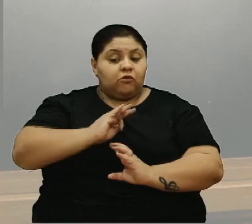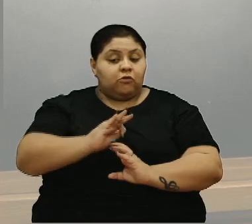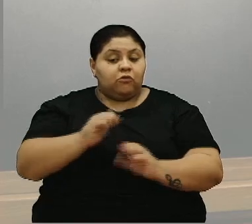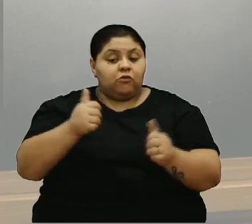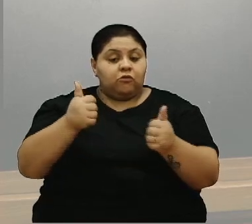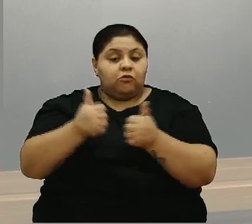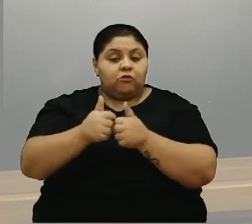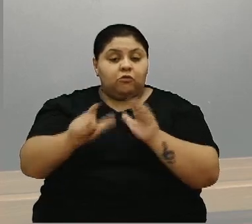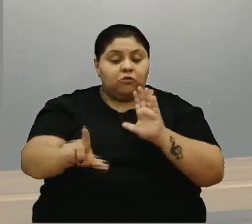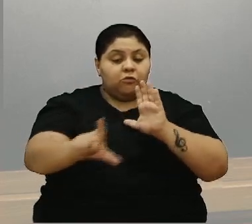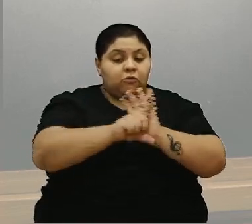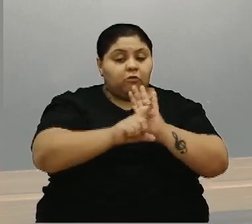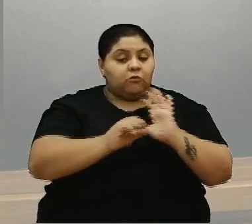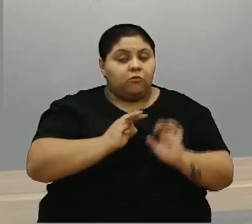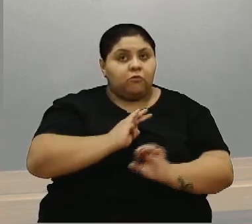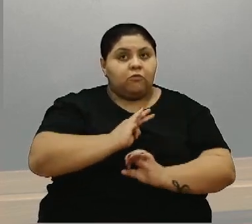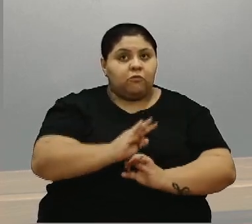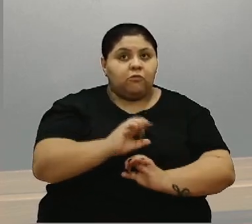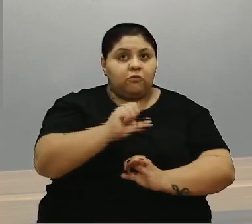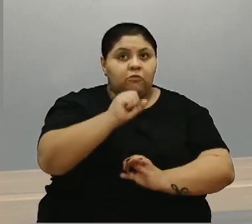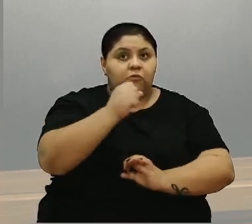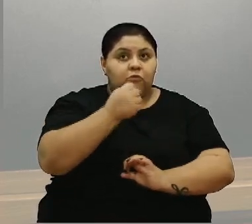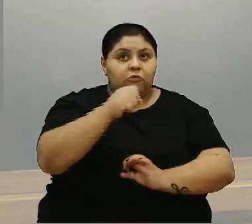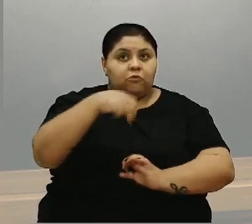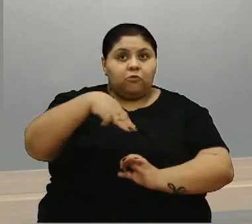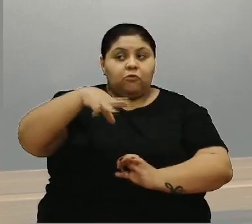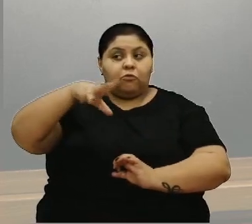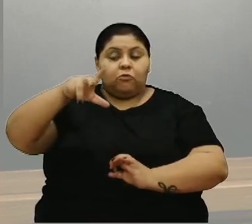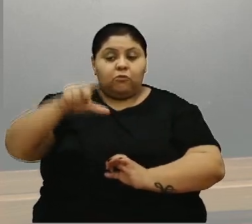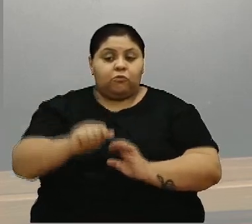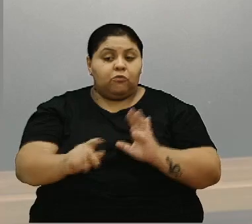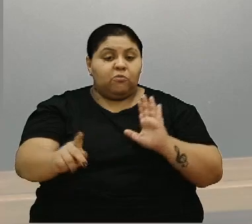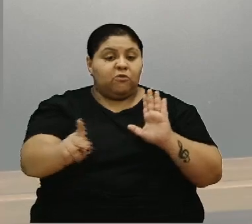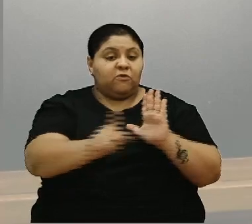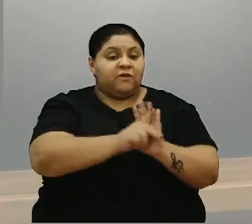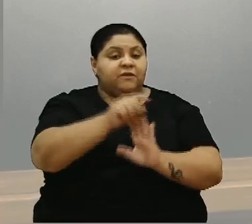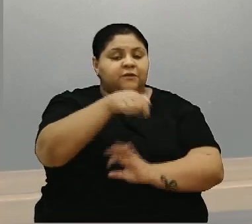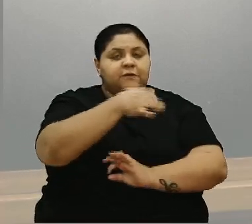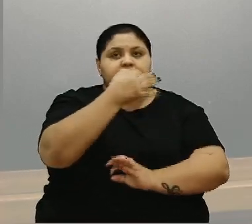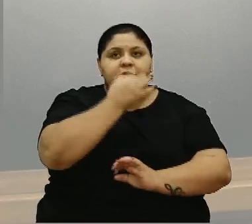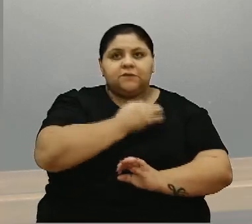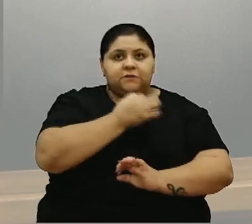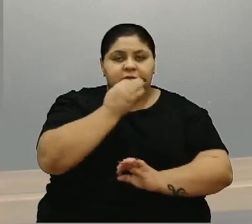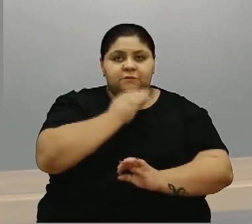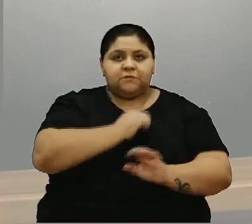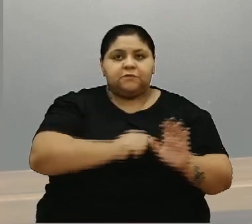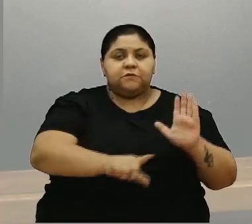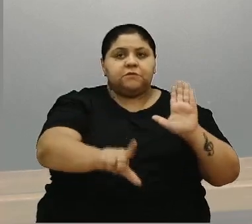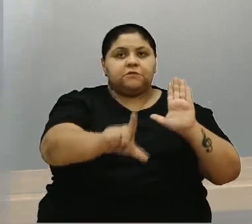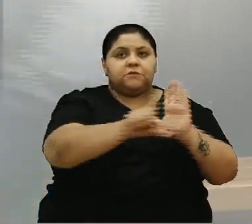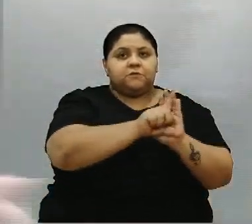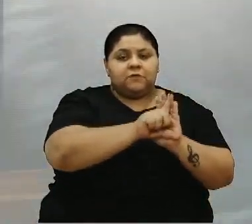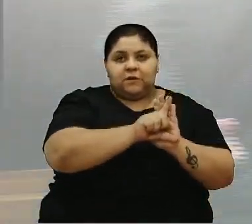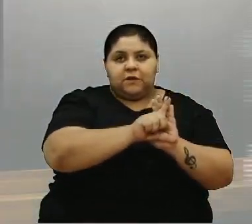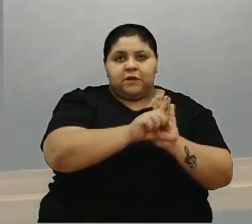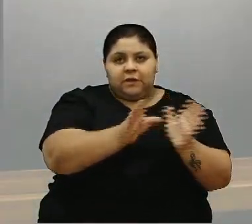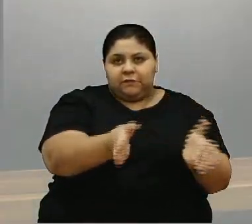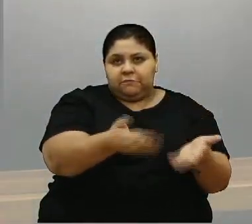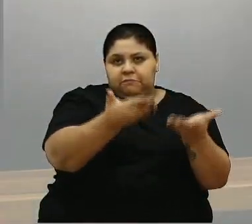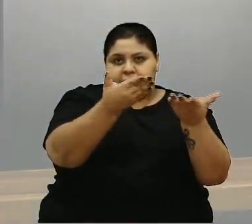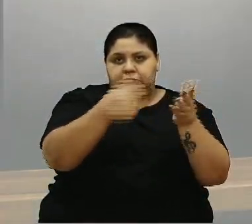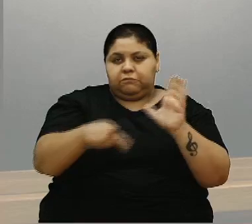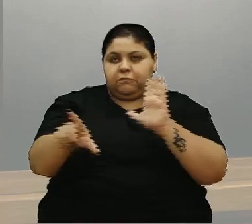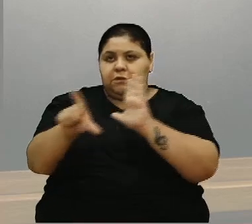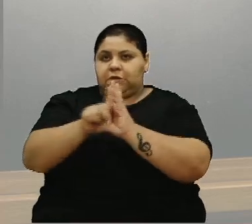das leis federais, 8 milhões para os projetos em Caxias. Tanto a lei Paulo Gustavo, como a lei Aldir